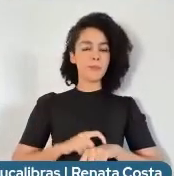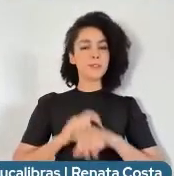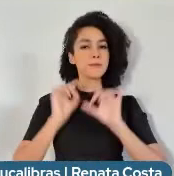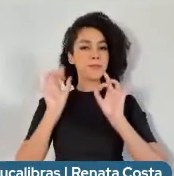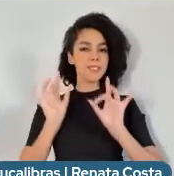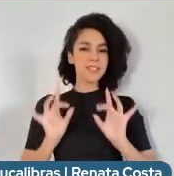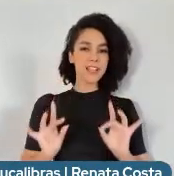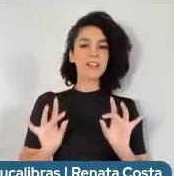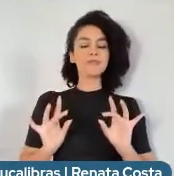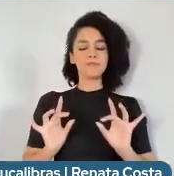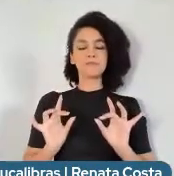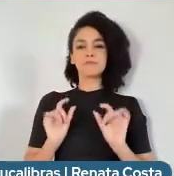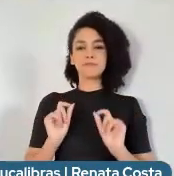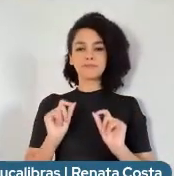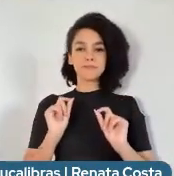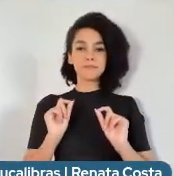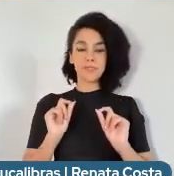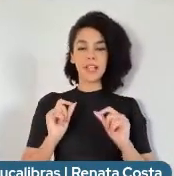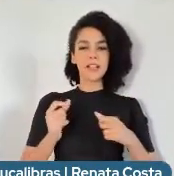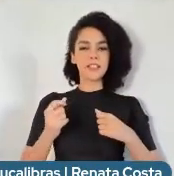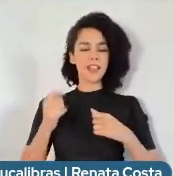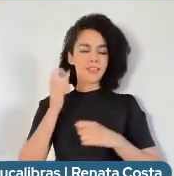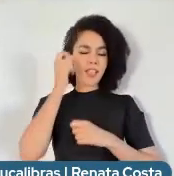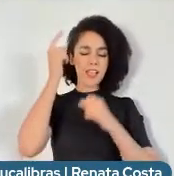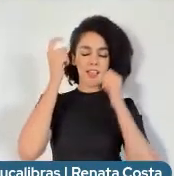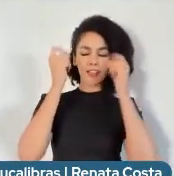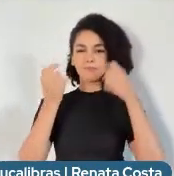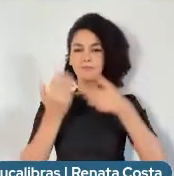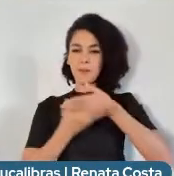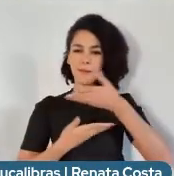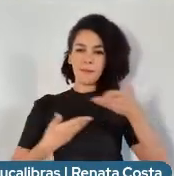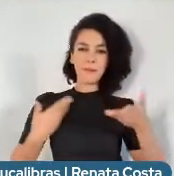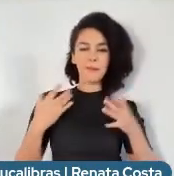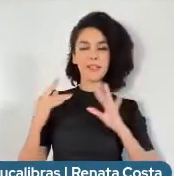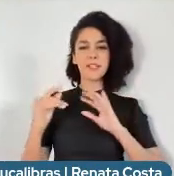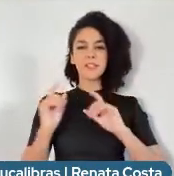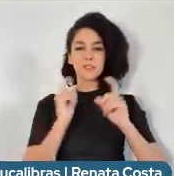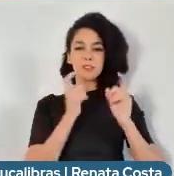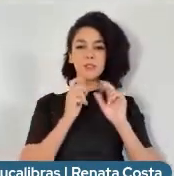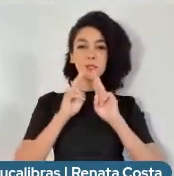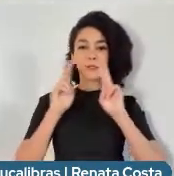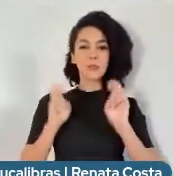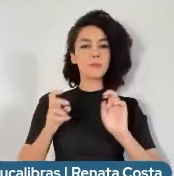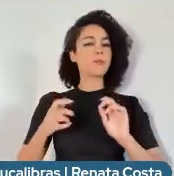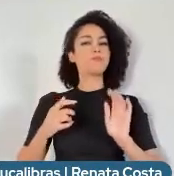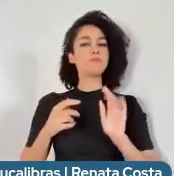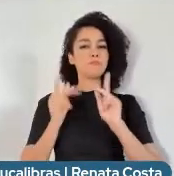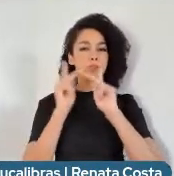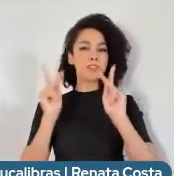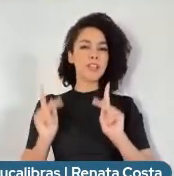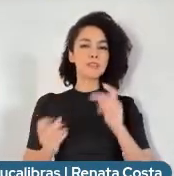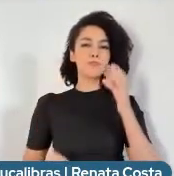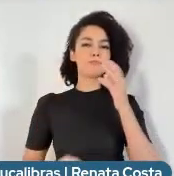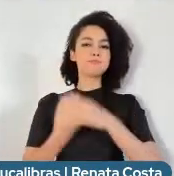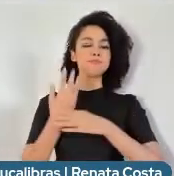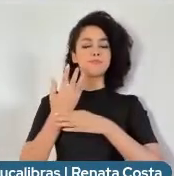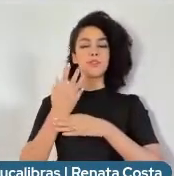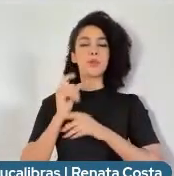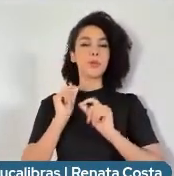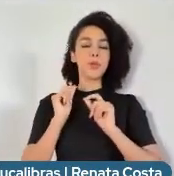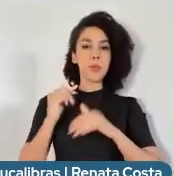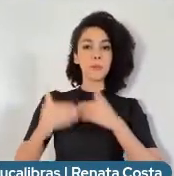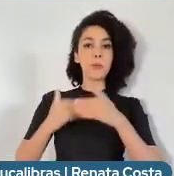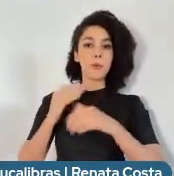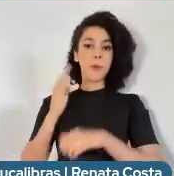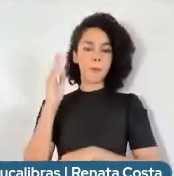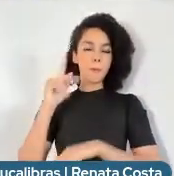de transmissão, enfim, de ideias, de discussão, de projetos para que a gente possa construir um país mais inovador e de mais oportunidades para todos.